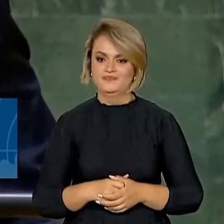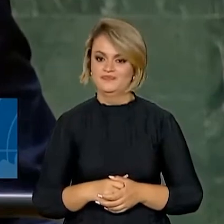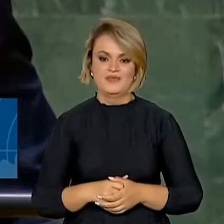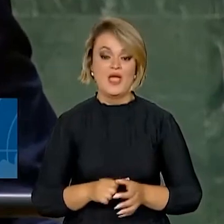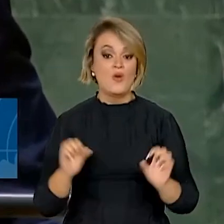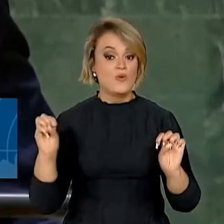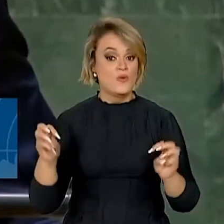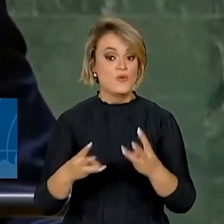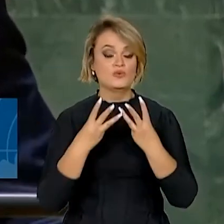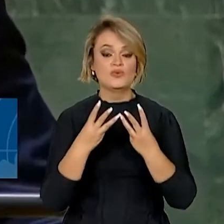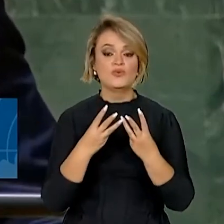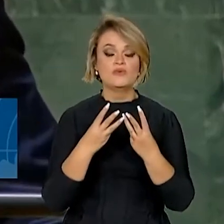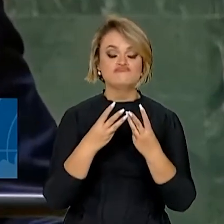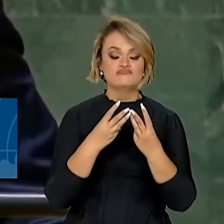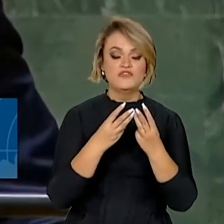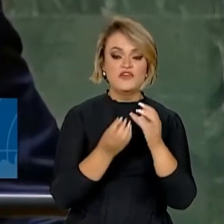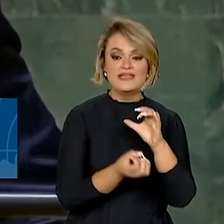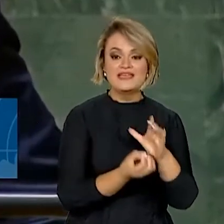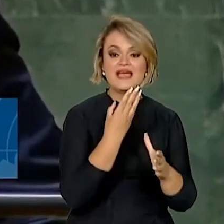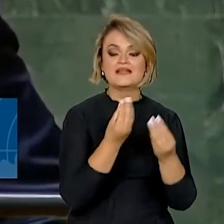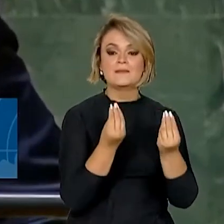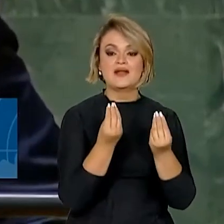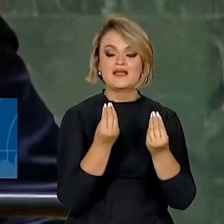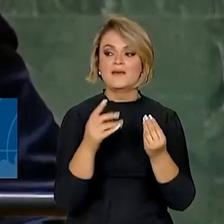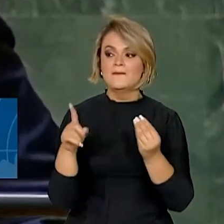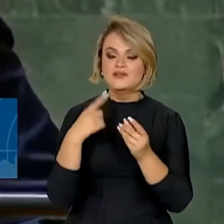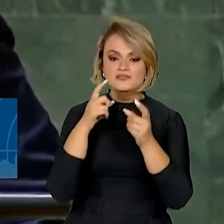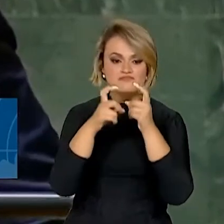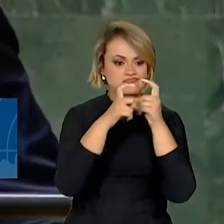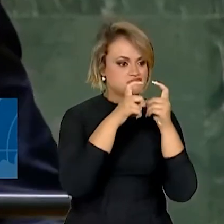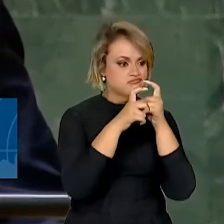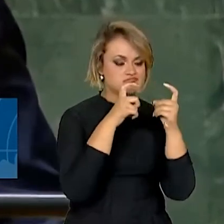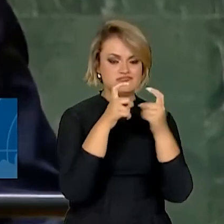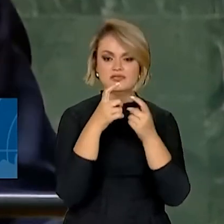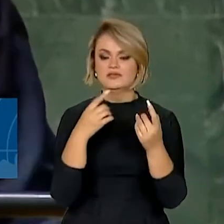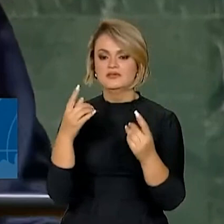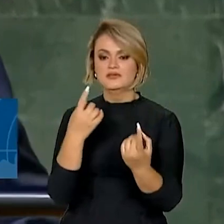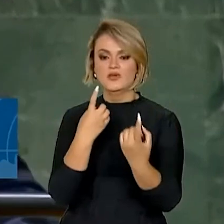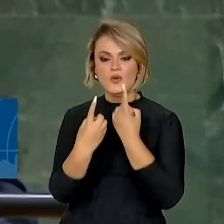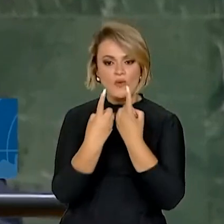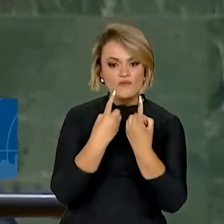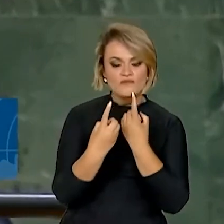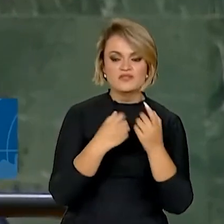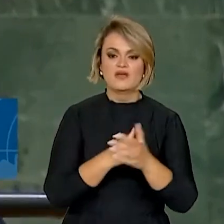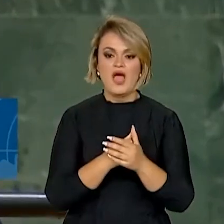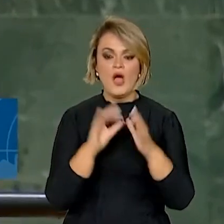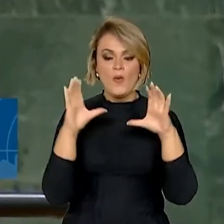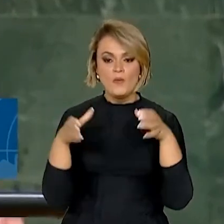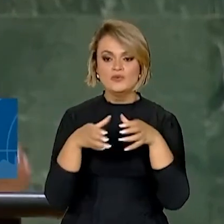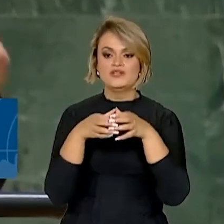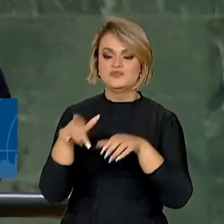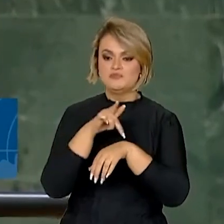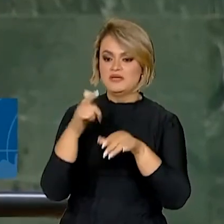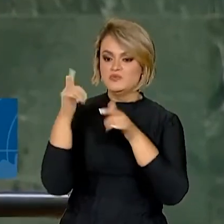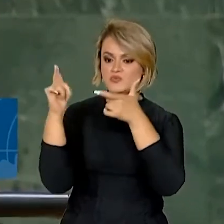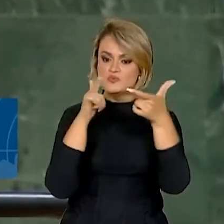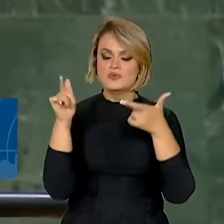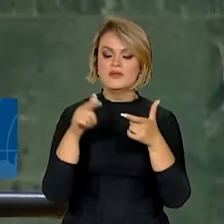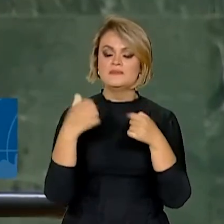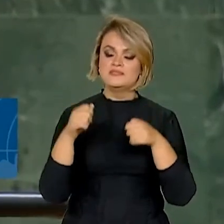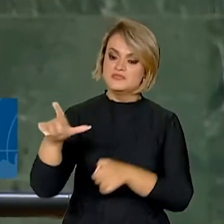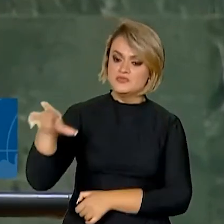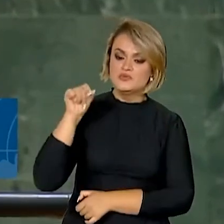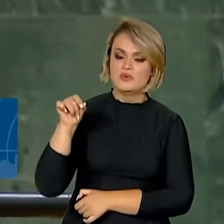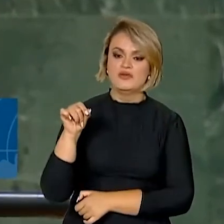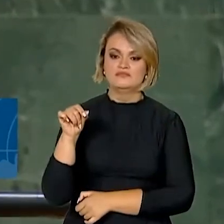ONU nasceu para ser a casa do entendimento e do diálogo. A comunidade internacional precisa